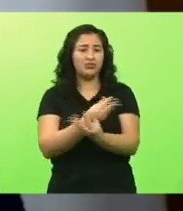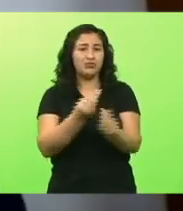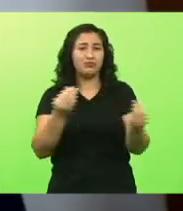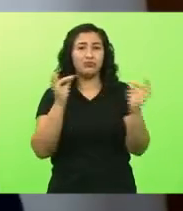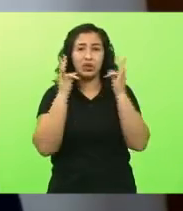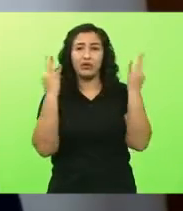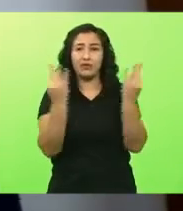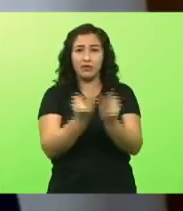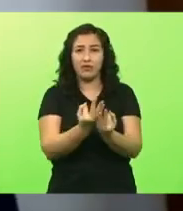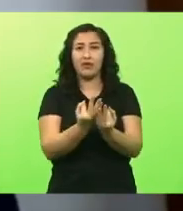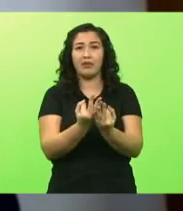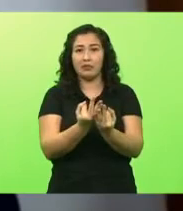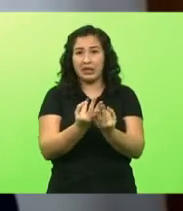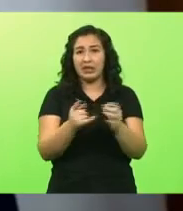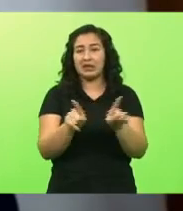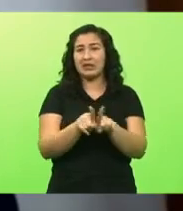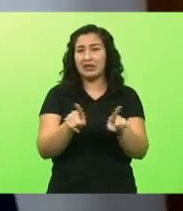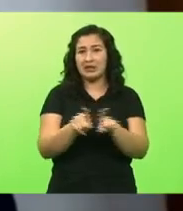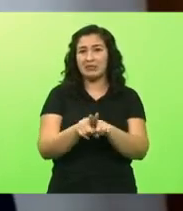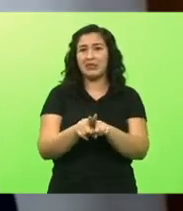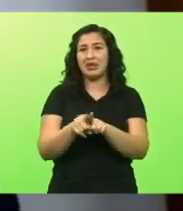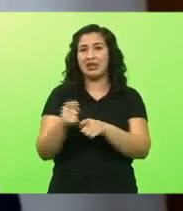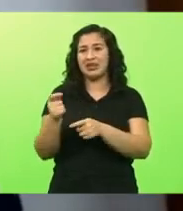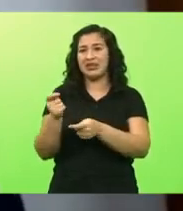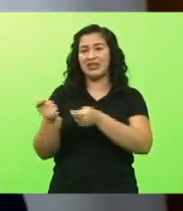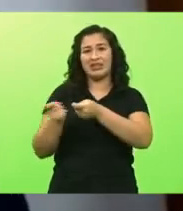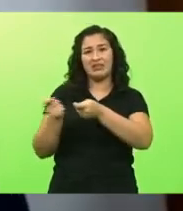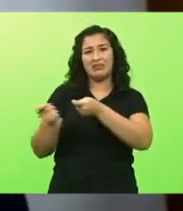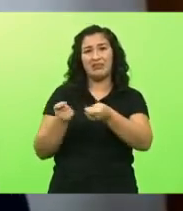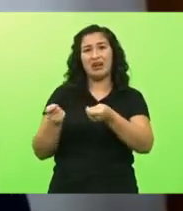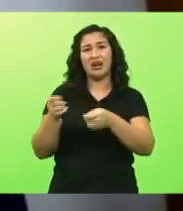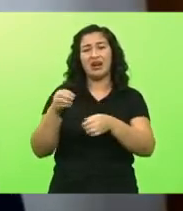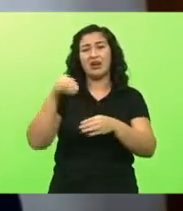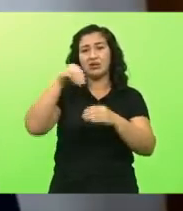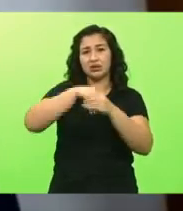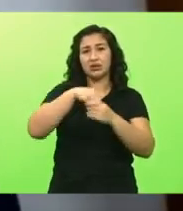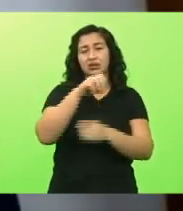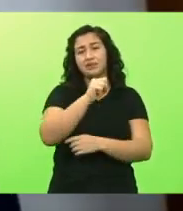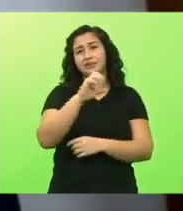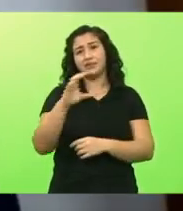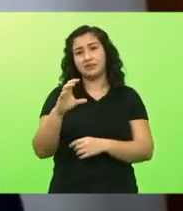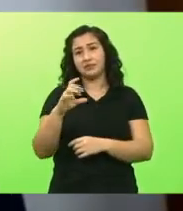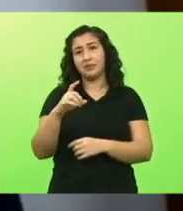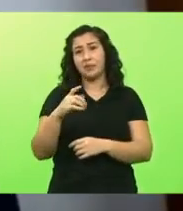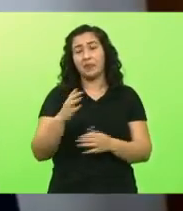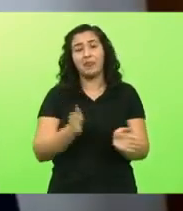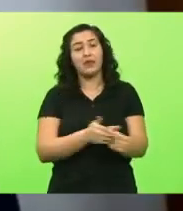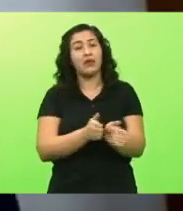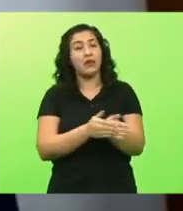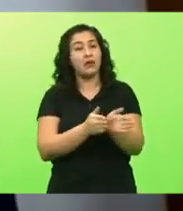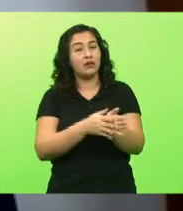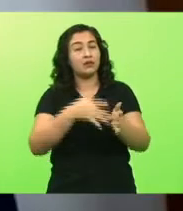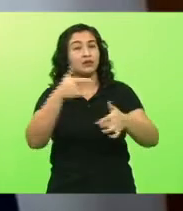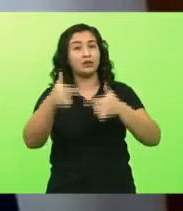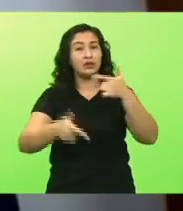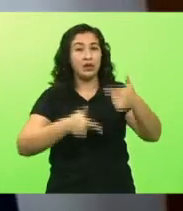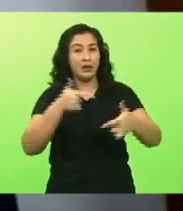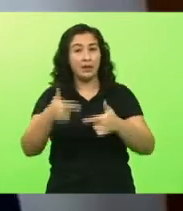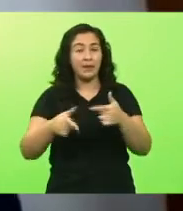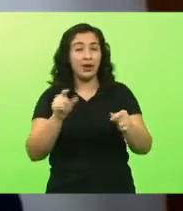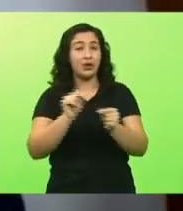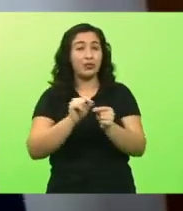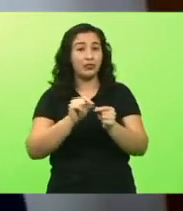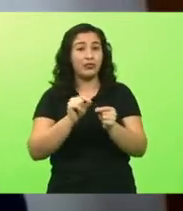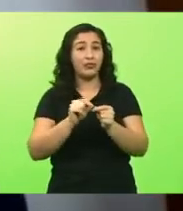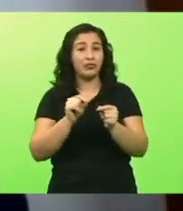tantos negócios em território catarinense. É de se elogiar o grande trabalho que foi feito, a tentativa